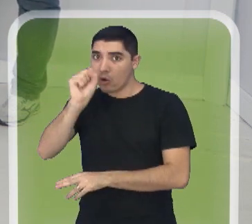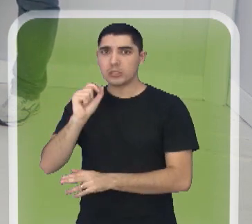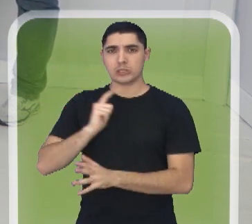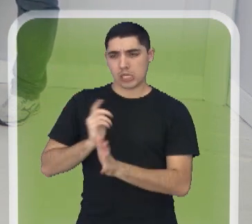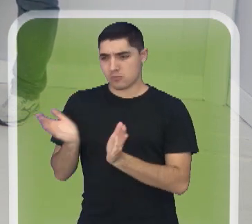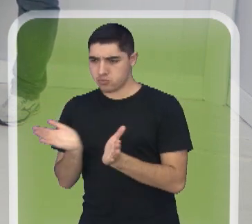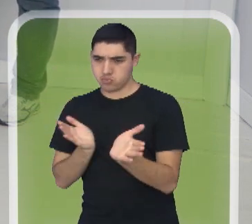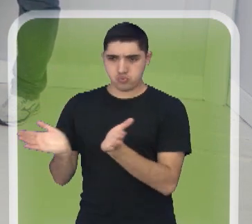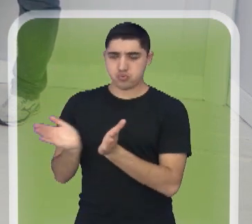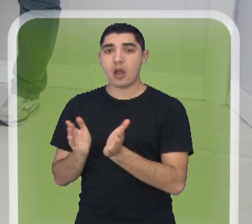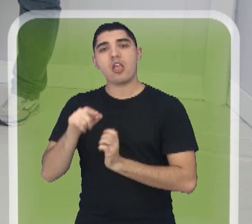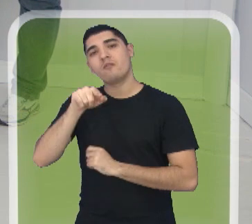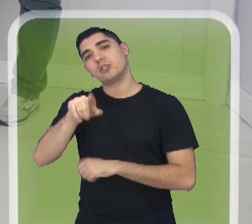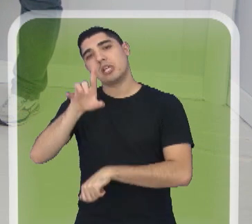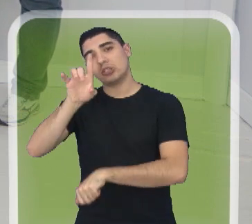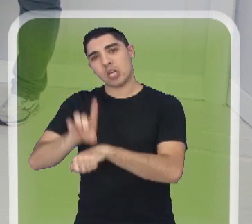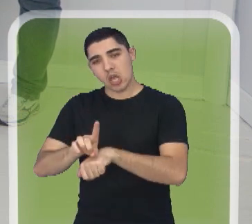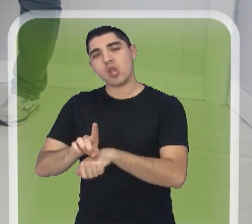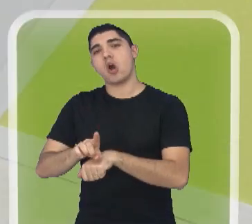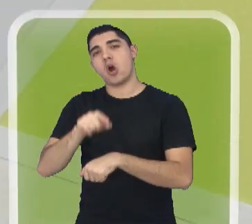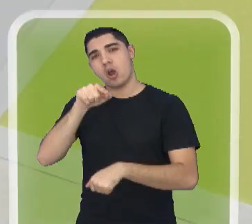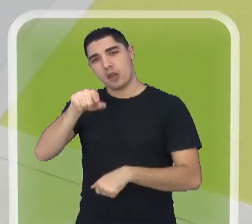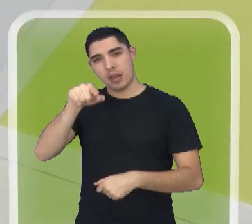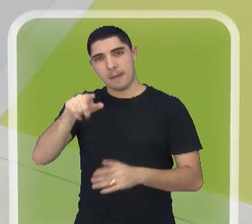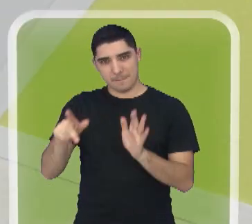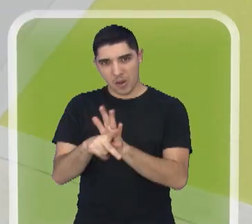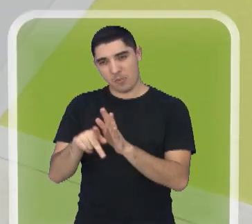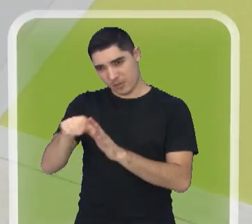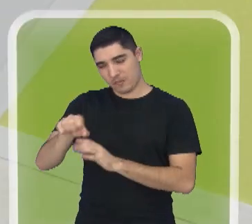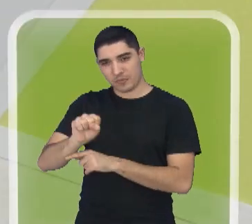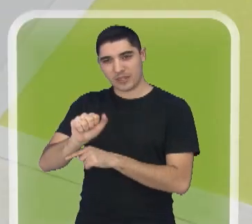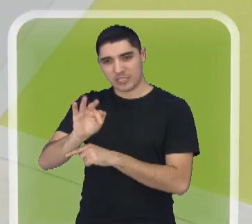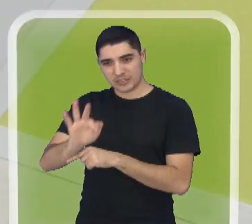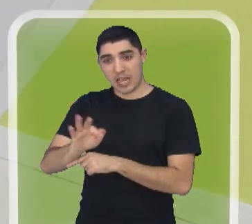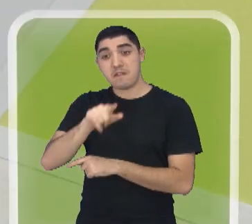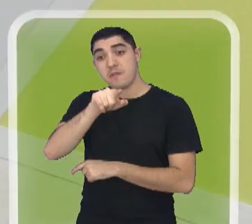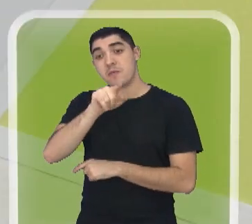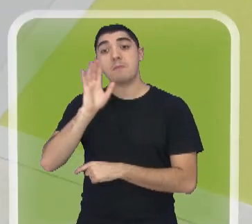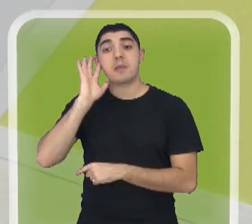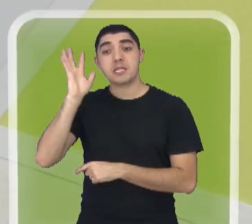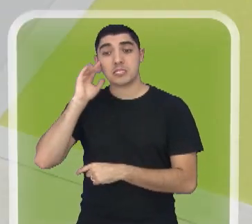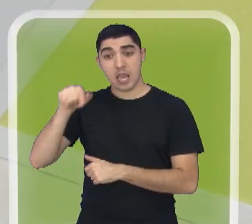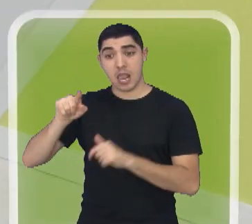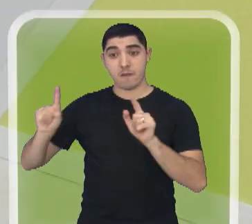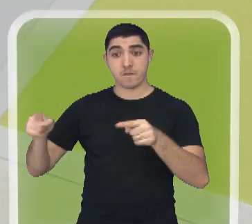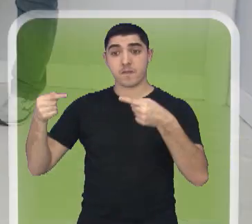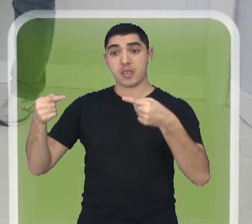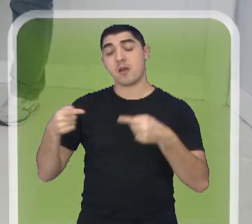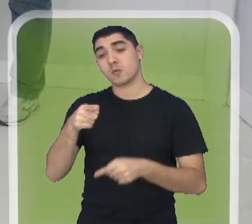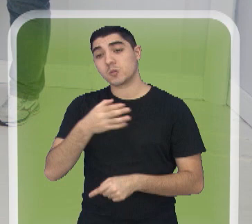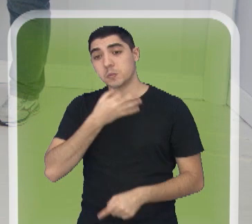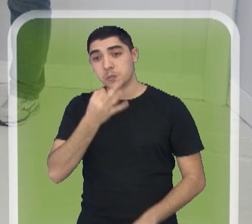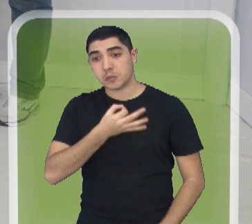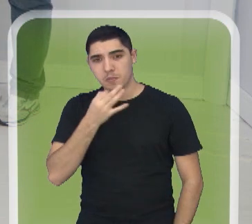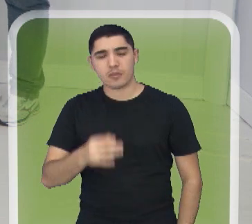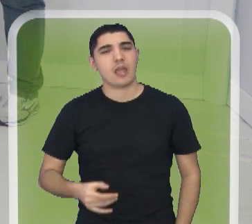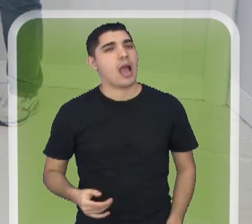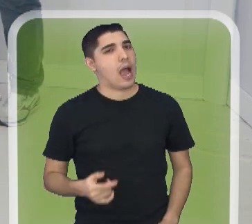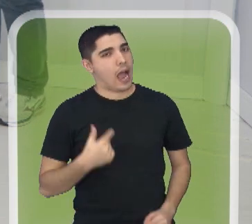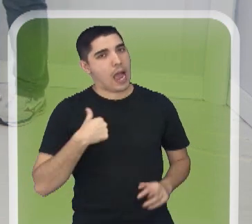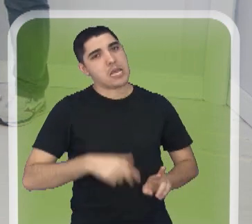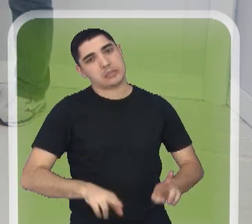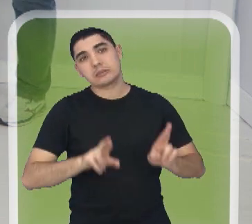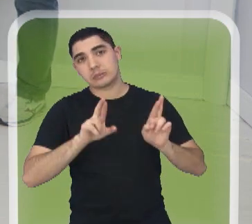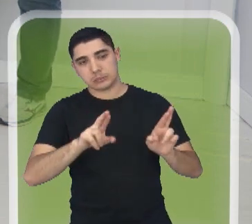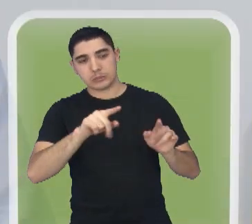Você, como diretor, mandatário da SAF, projeta essa final, espera dessa final, Bruno? Espera um grande jogo. Acho que o